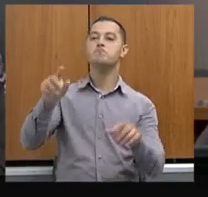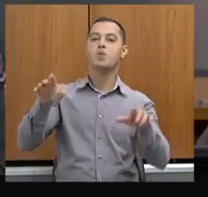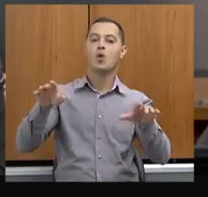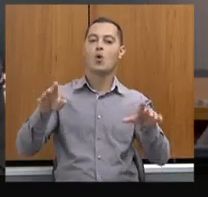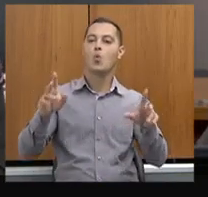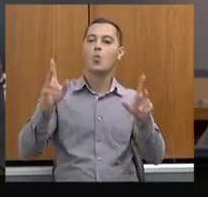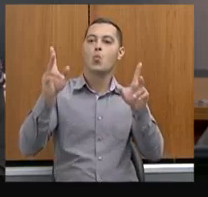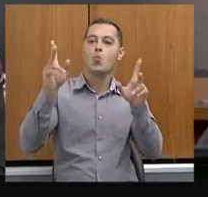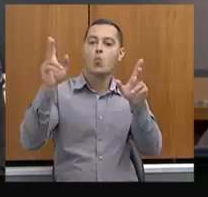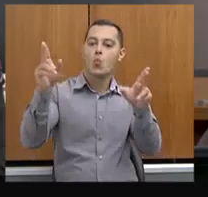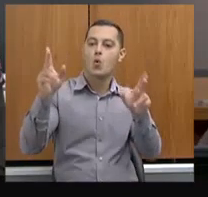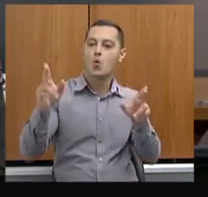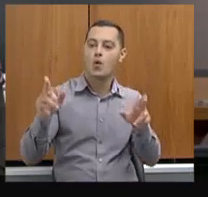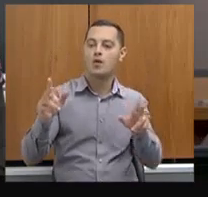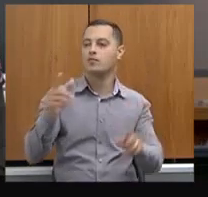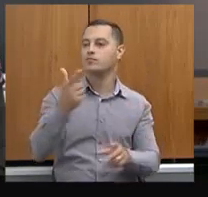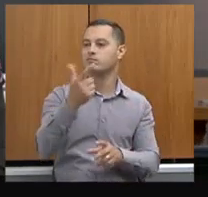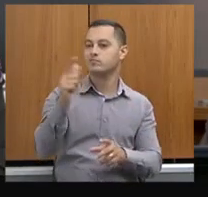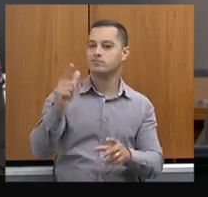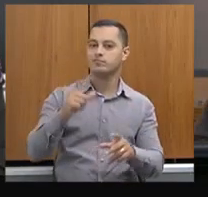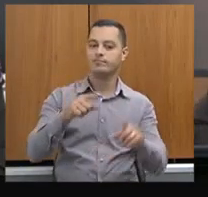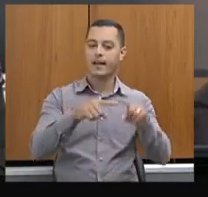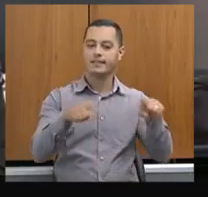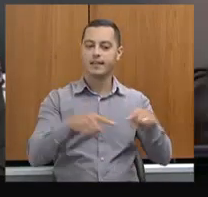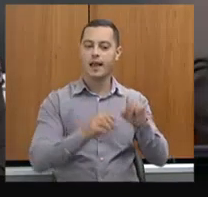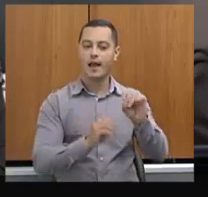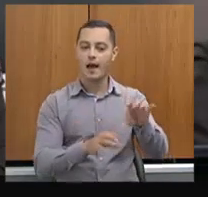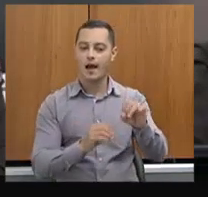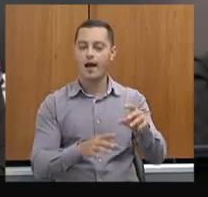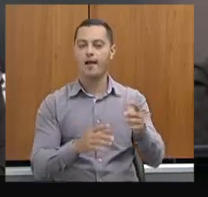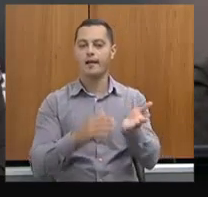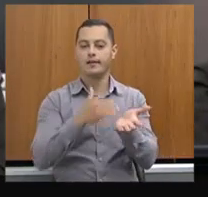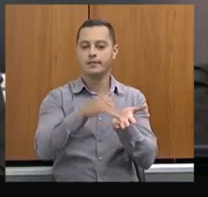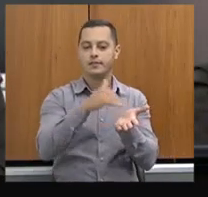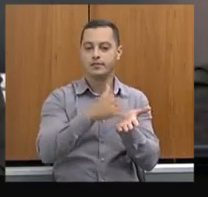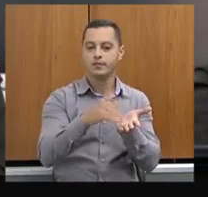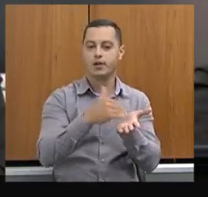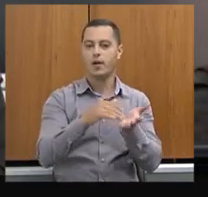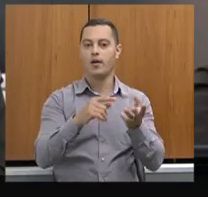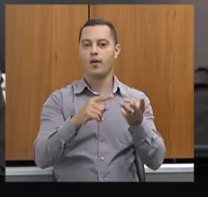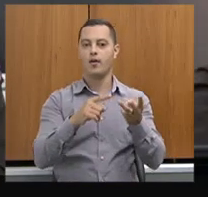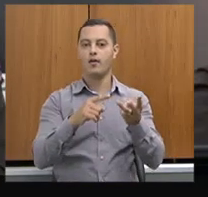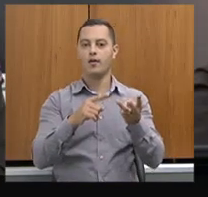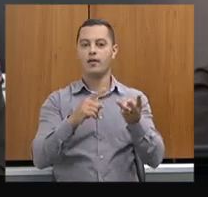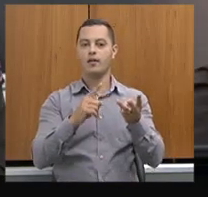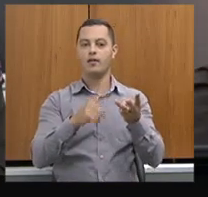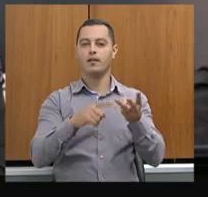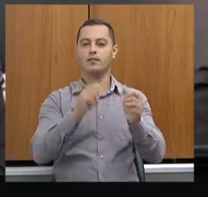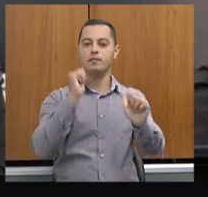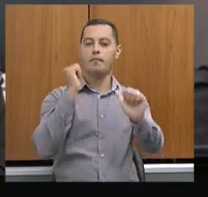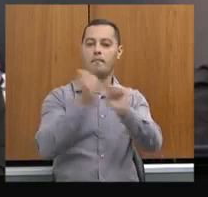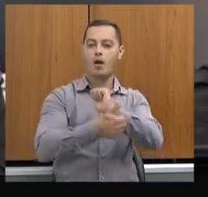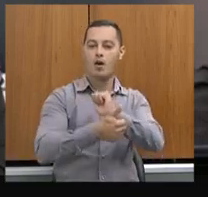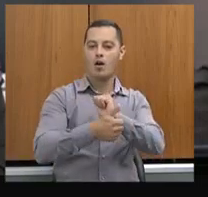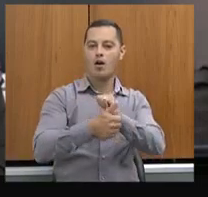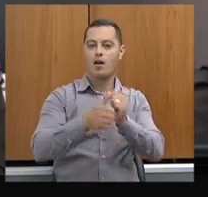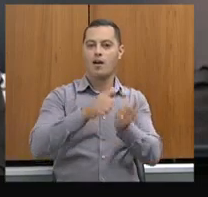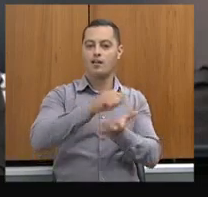salas de aula auditórios prédio de administração pista de atletismo piscina auditor